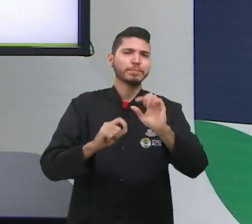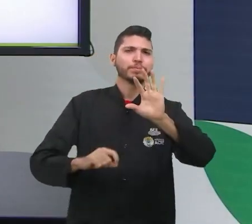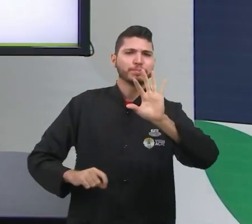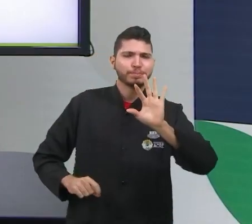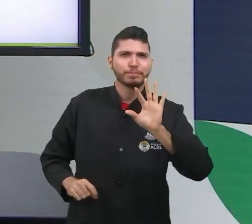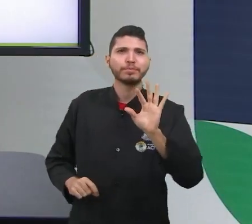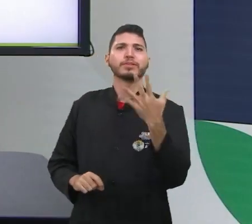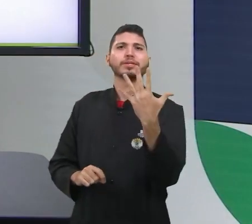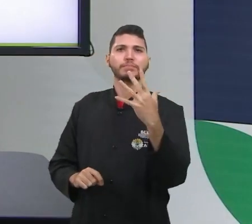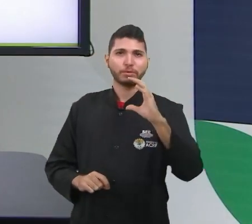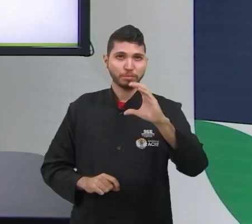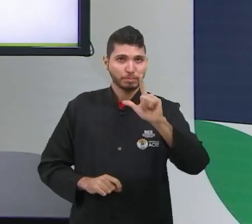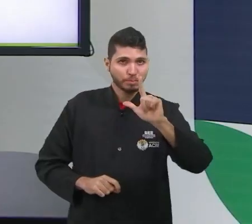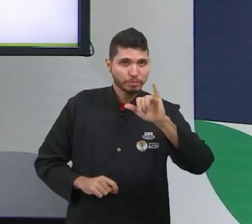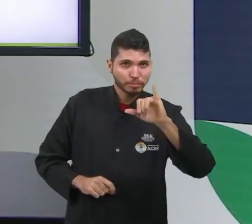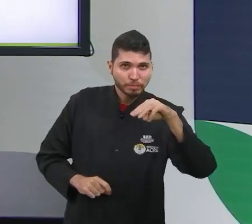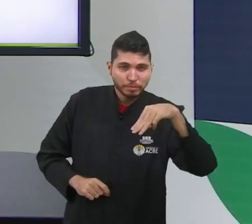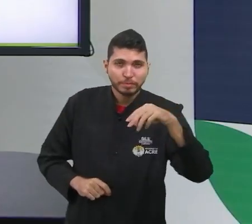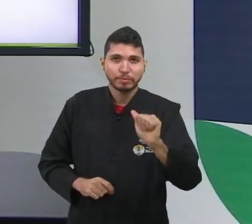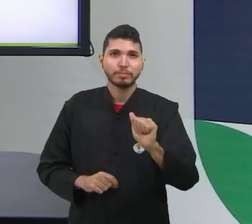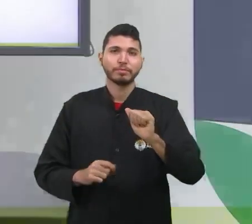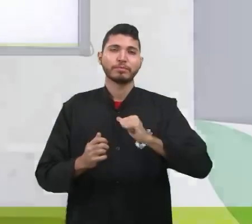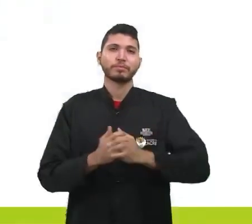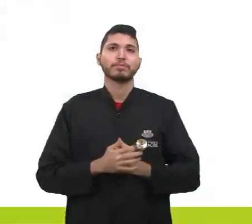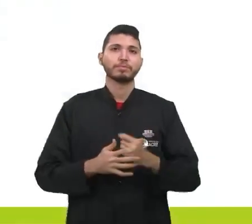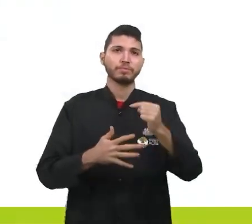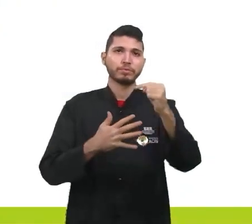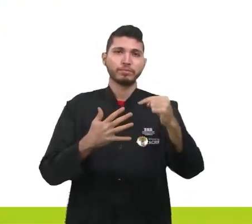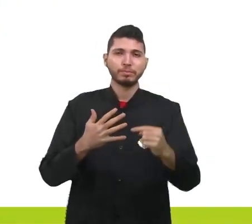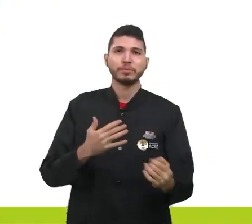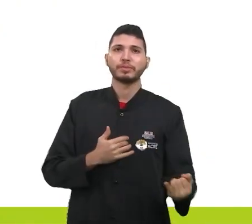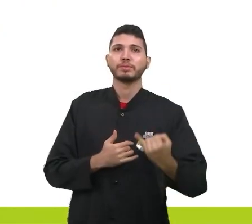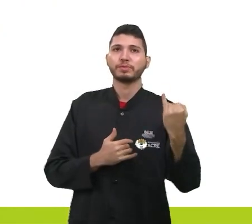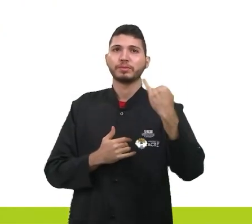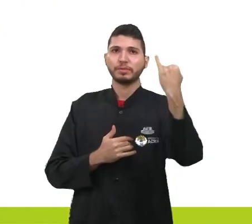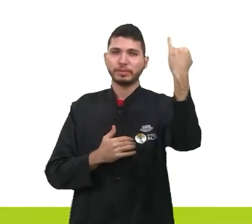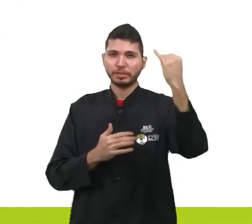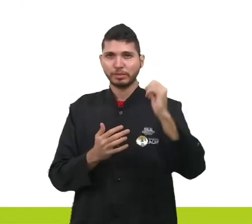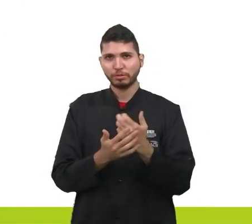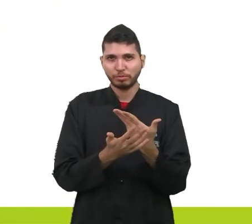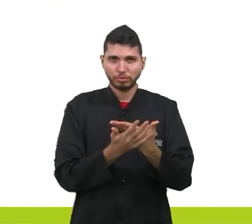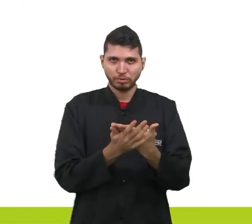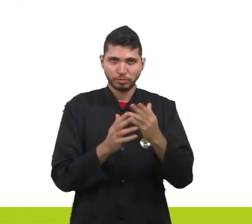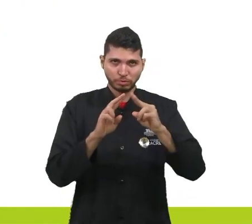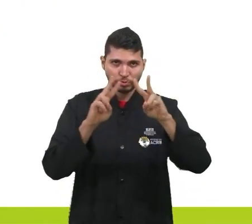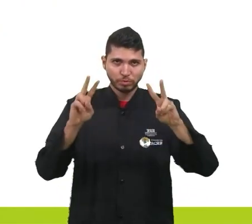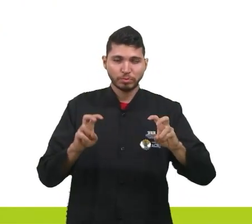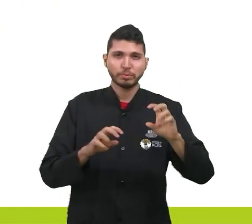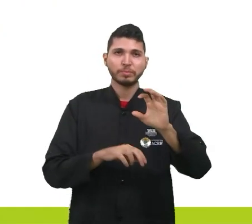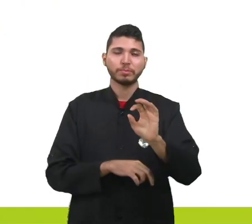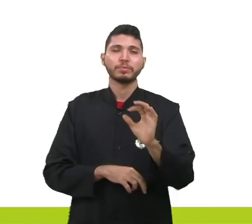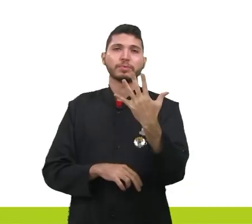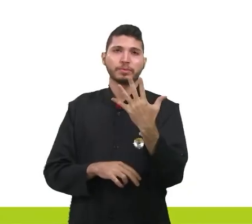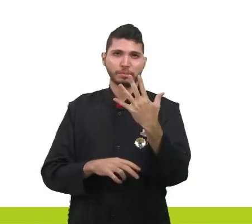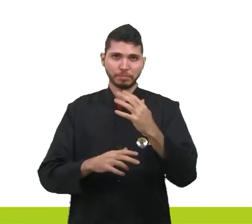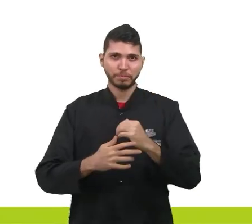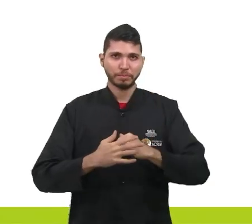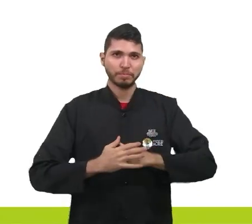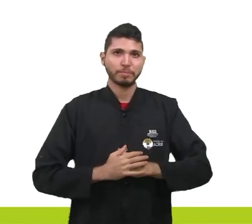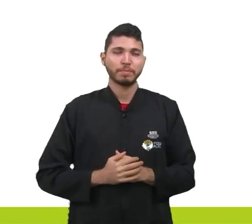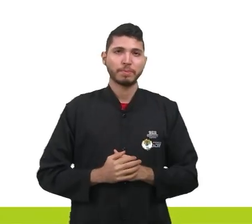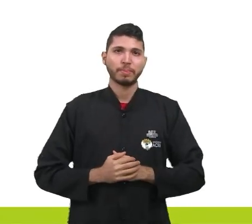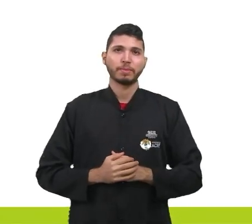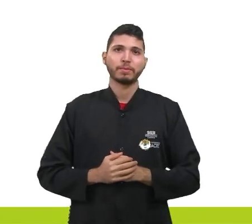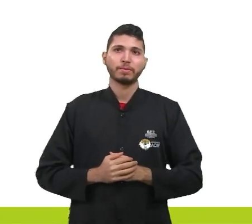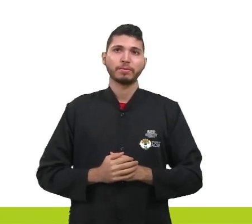então conhecer aqui alguns pontos importantes quando a gente estuda sobre o clima. Primeiro, nós vamos começar